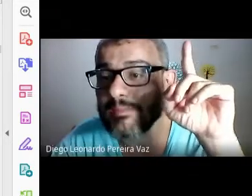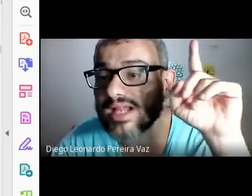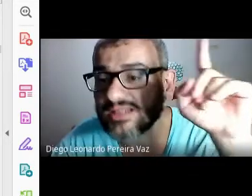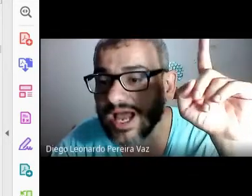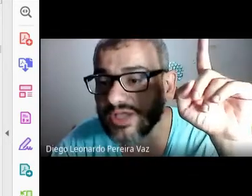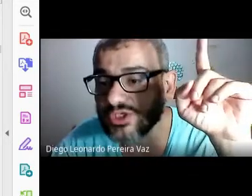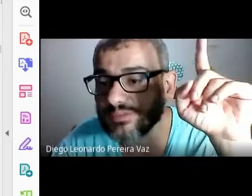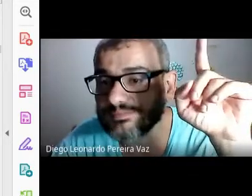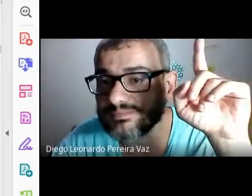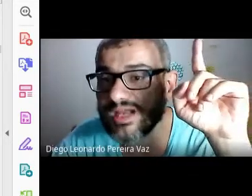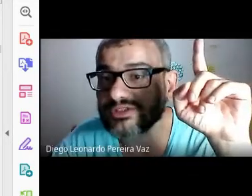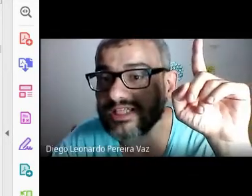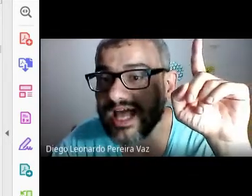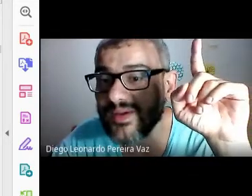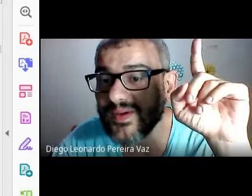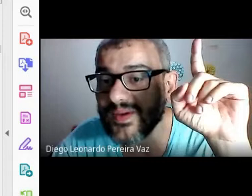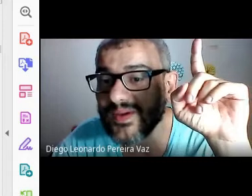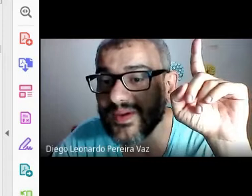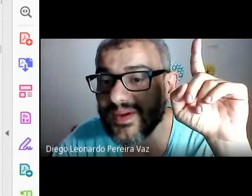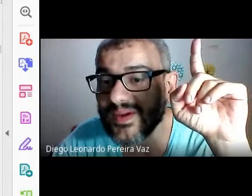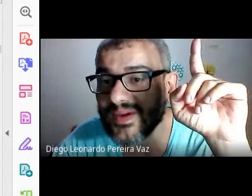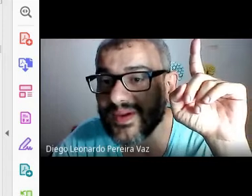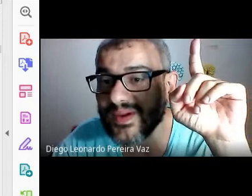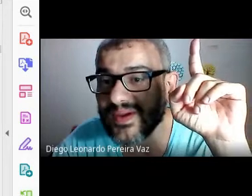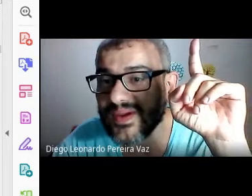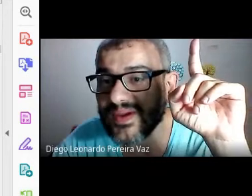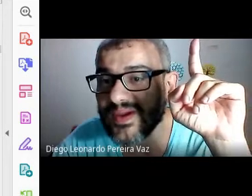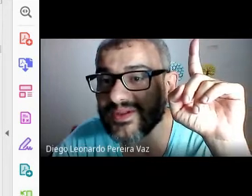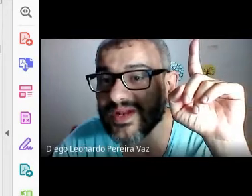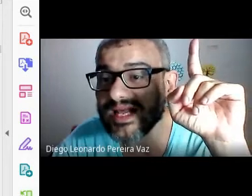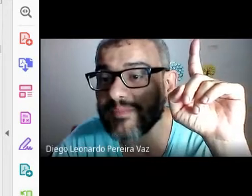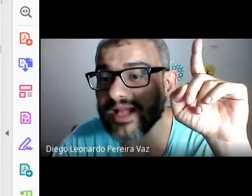E apertado, teu sinal.